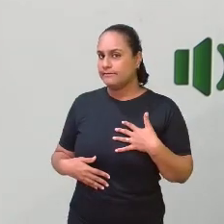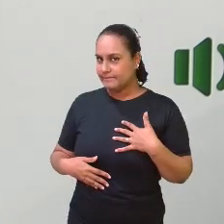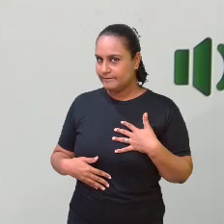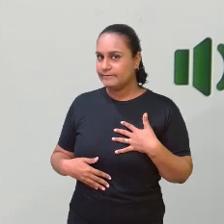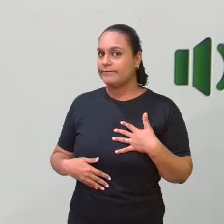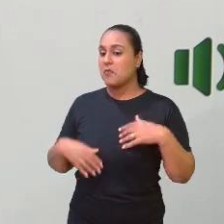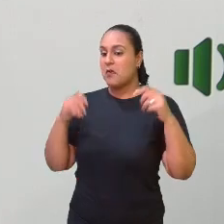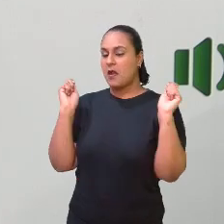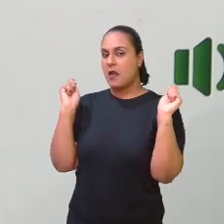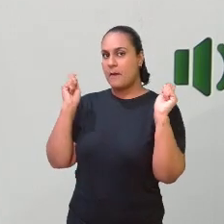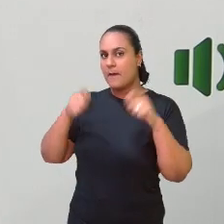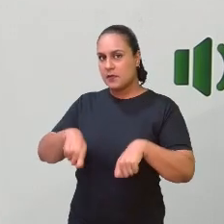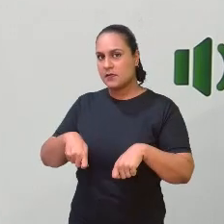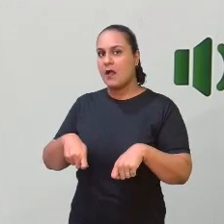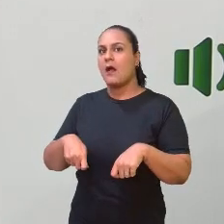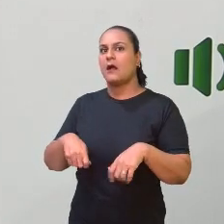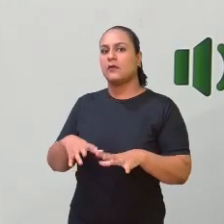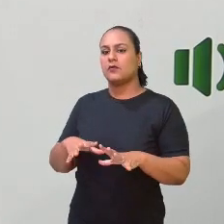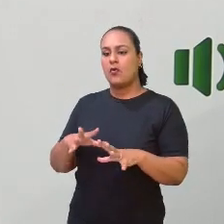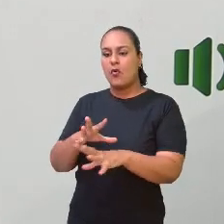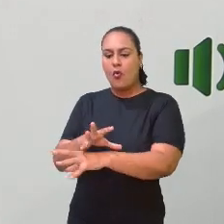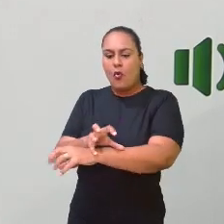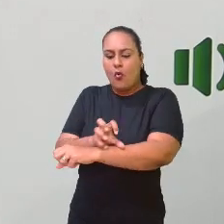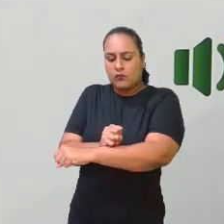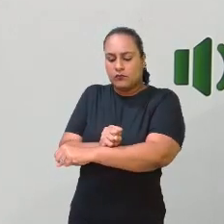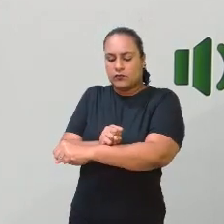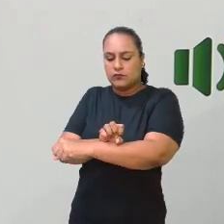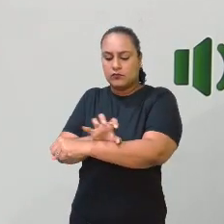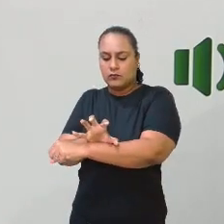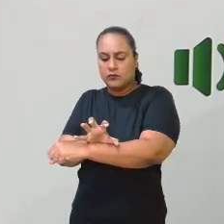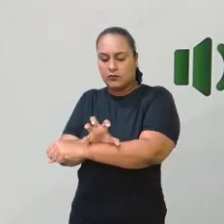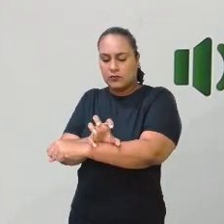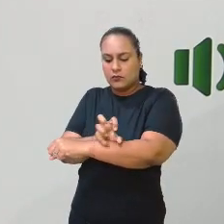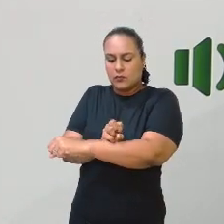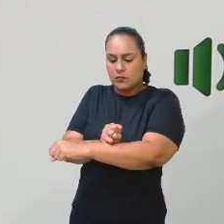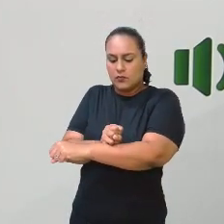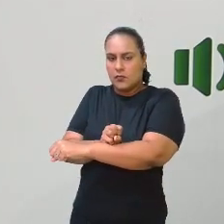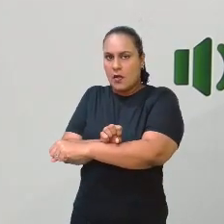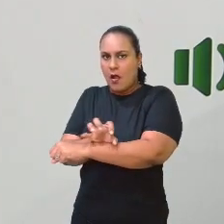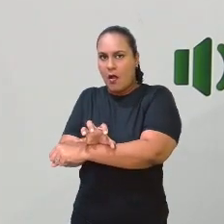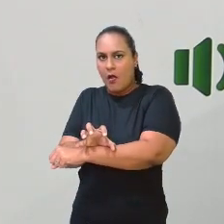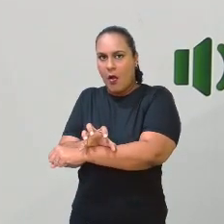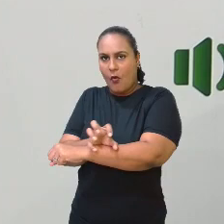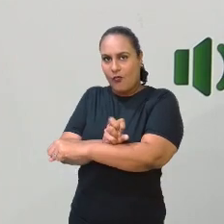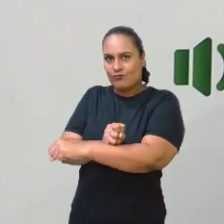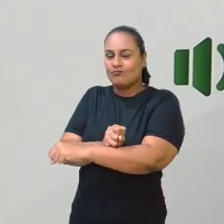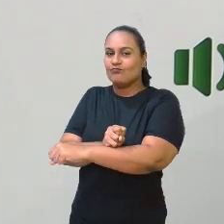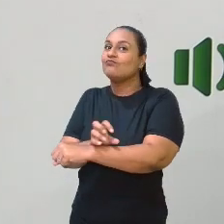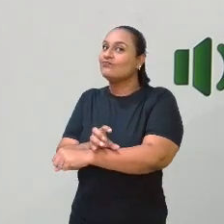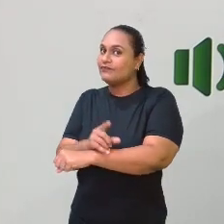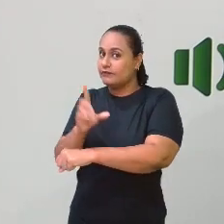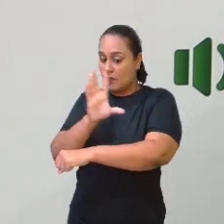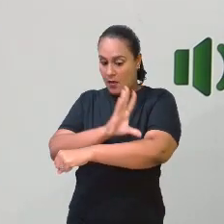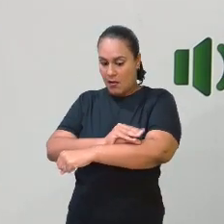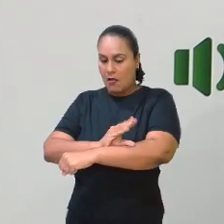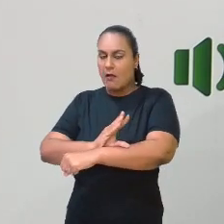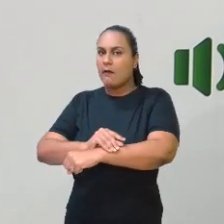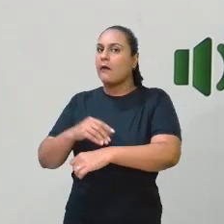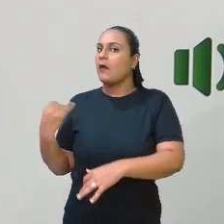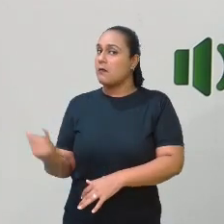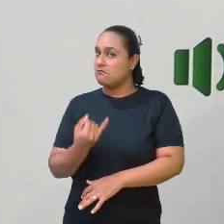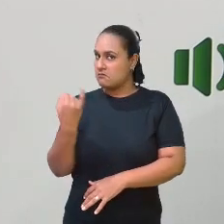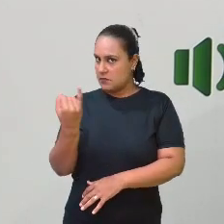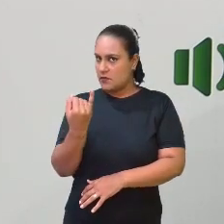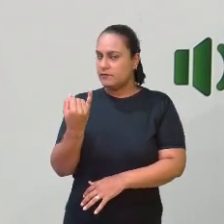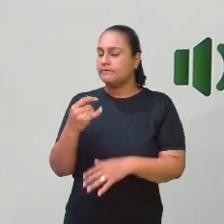sua capacidade de contrair e relaxar sem quebrar. Essa parte muscular, ela é essencial por